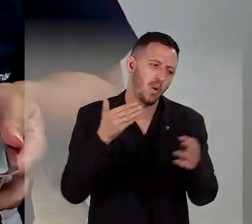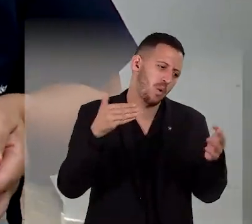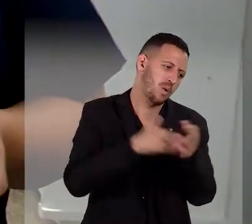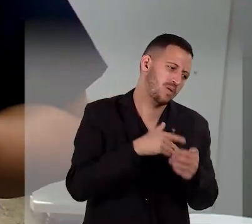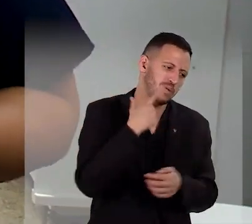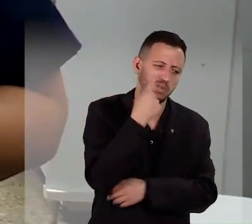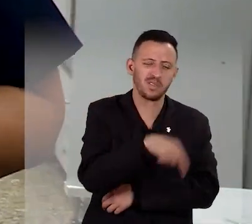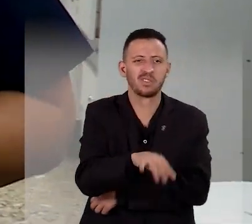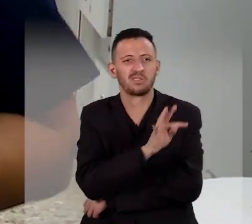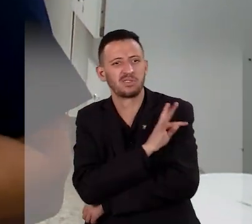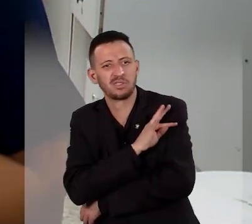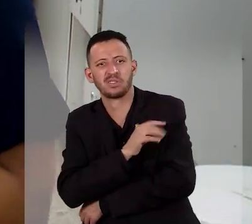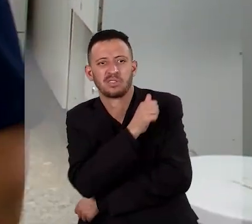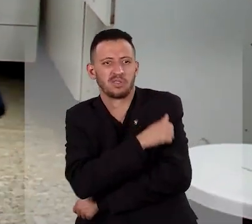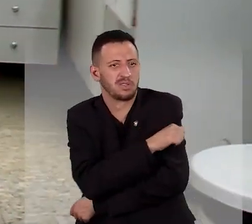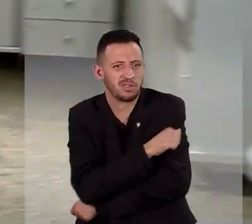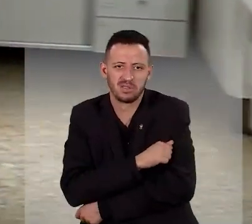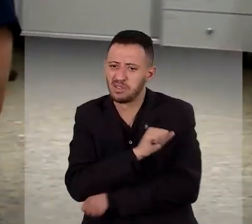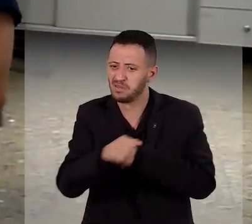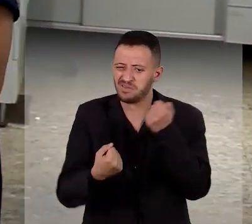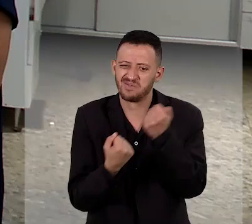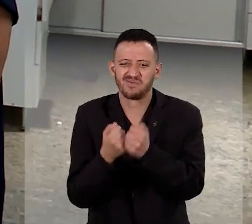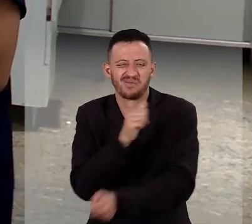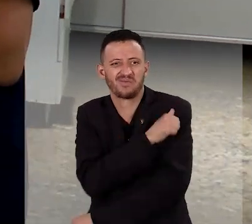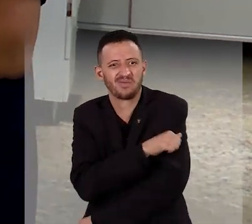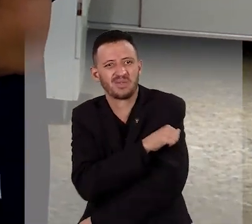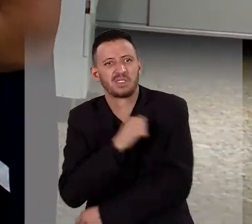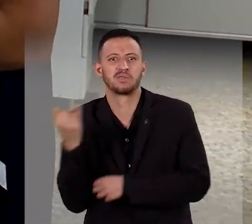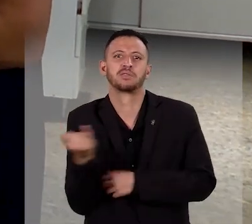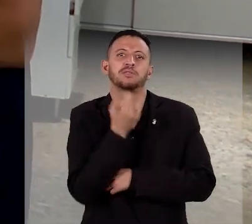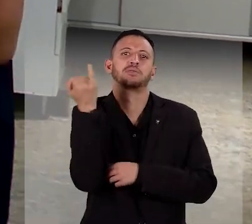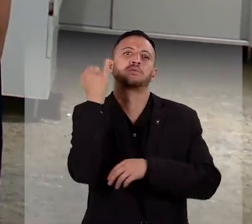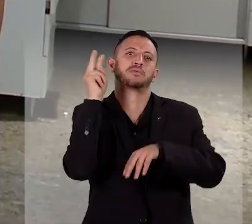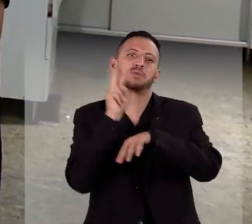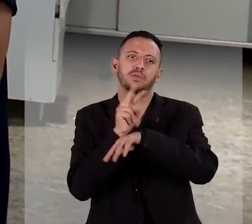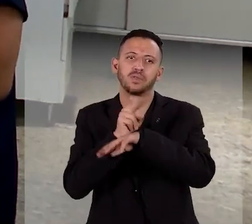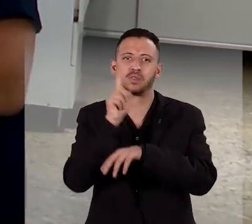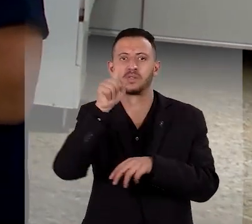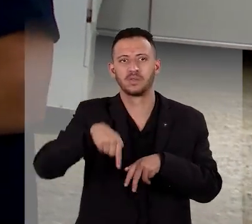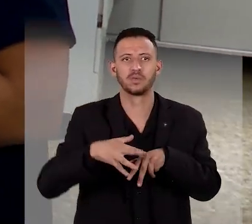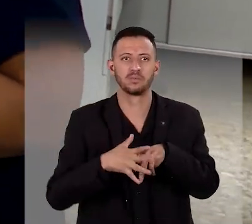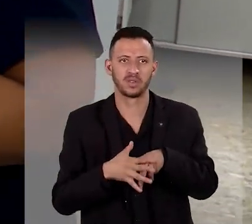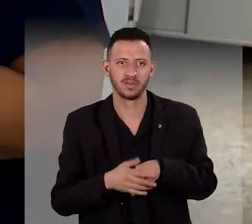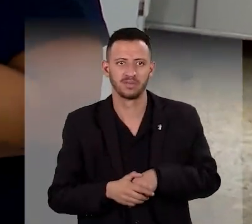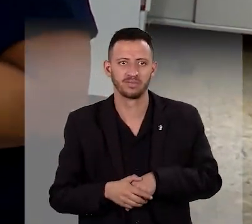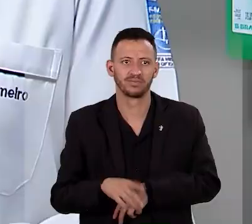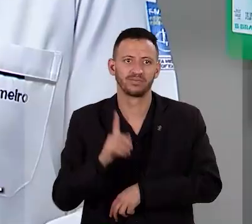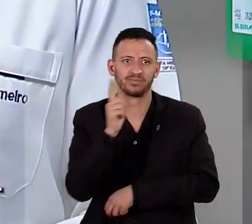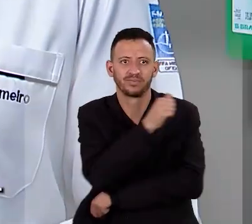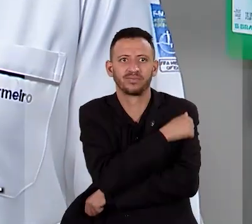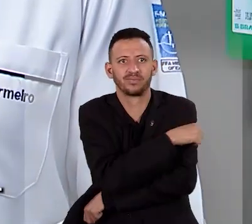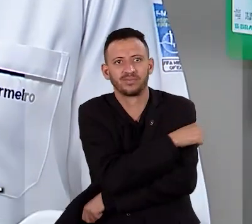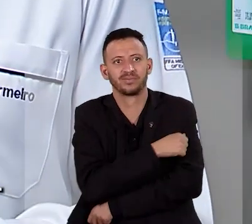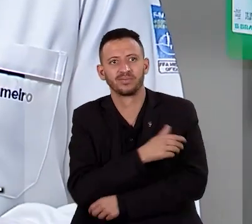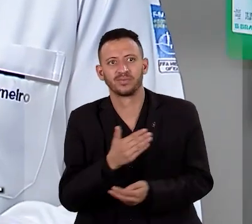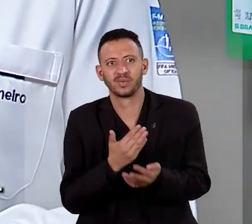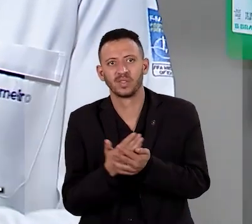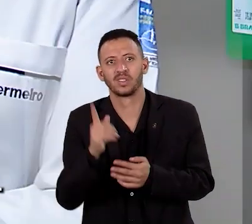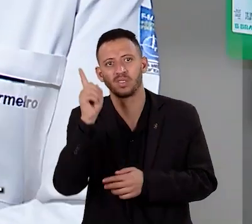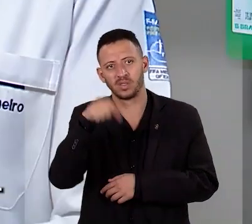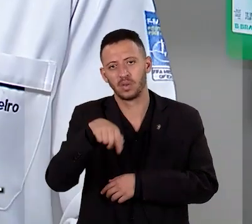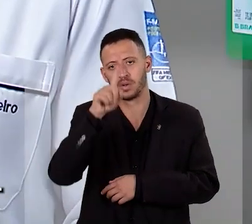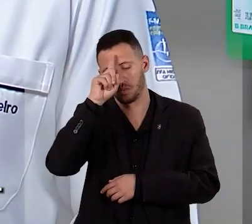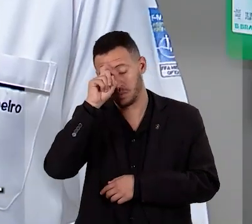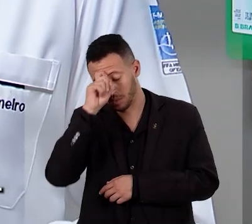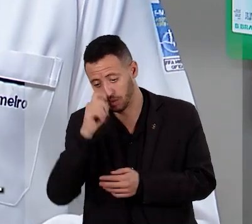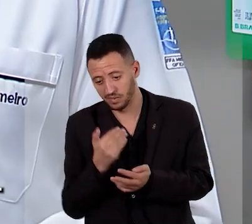sair. Enfermeiros, técnicos e auxiliares de enfermagem são essenciais no cuidado com o paciente. A enfermagem ela é a porta de